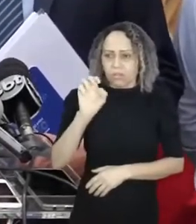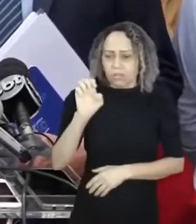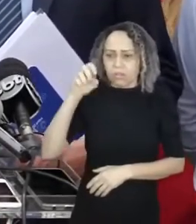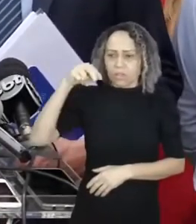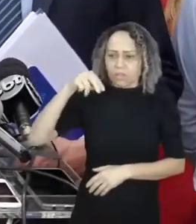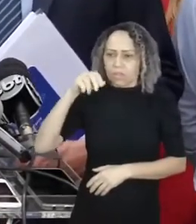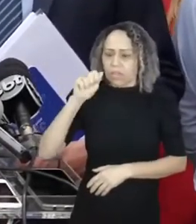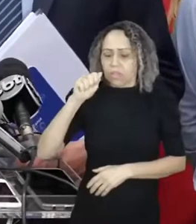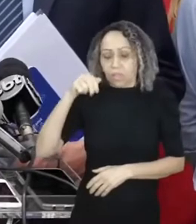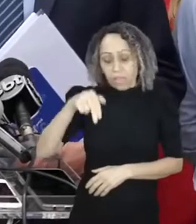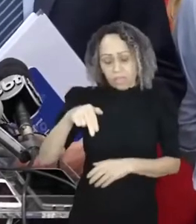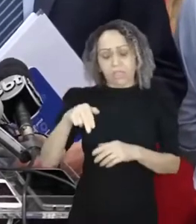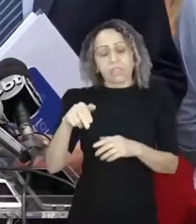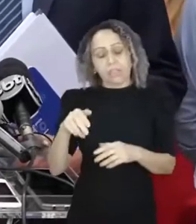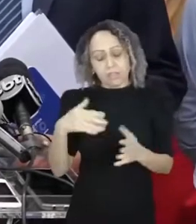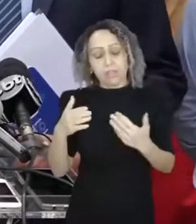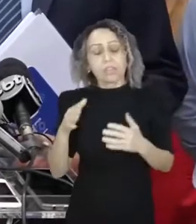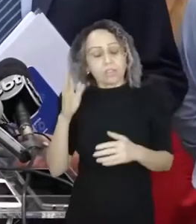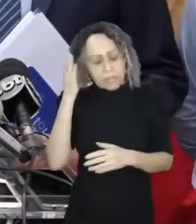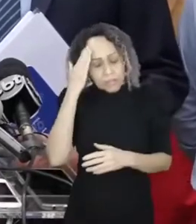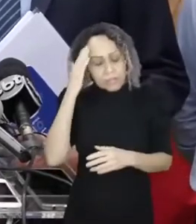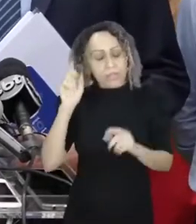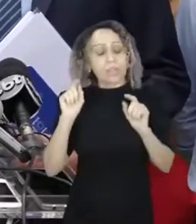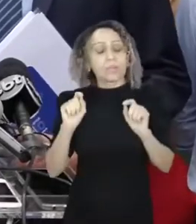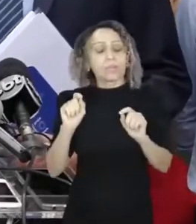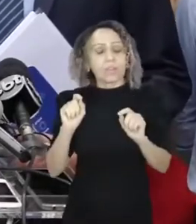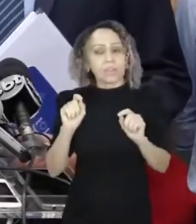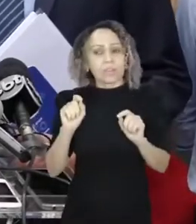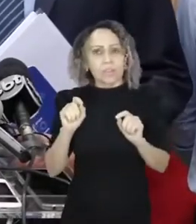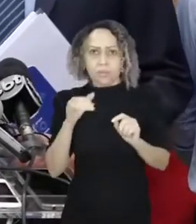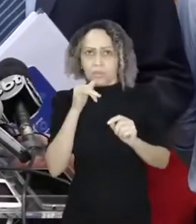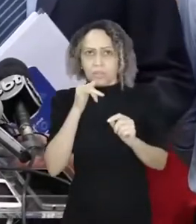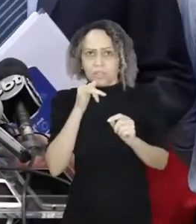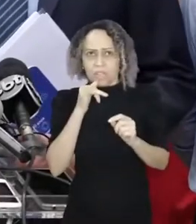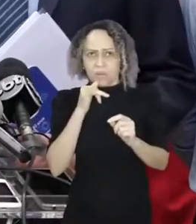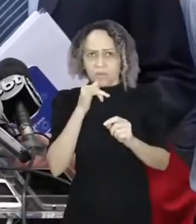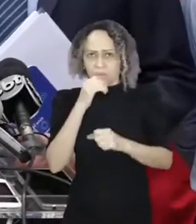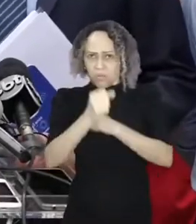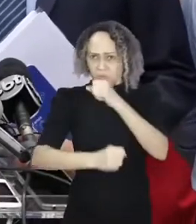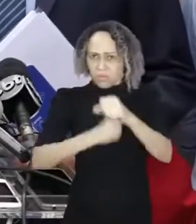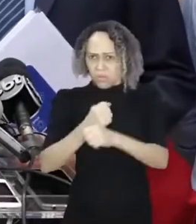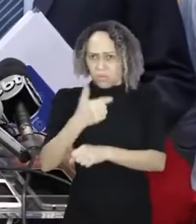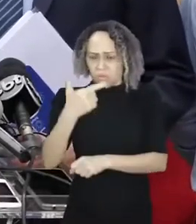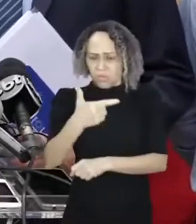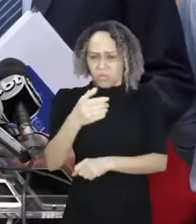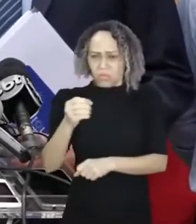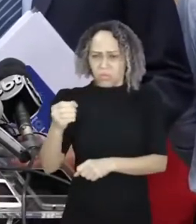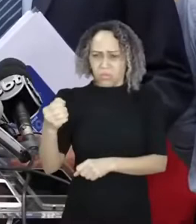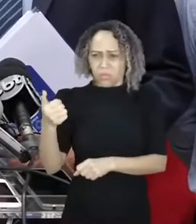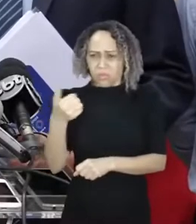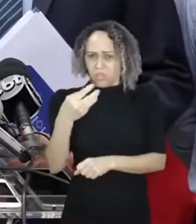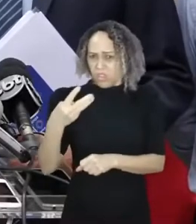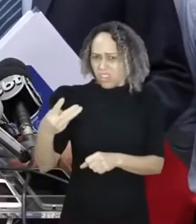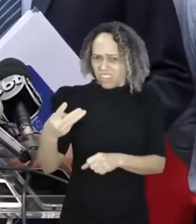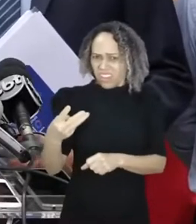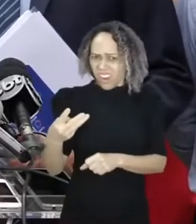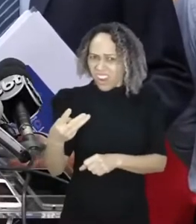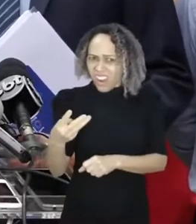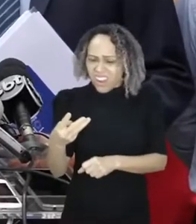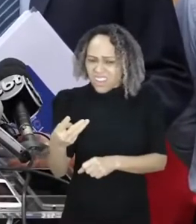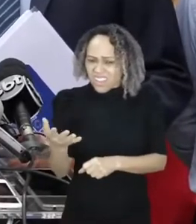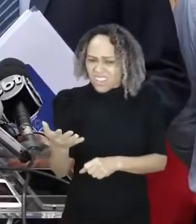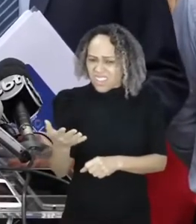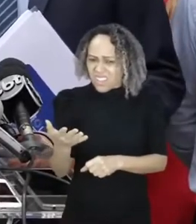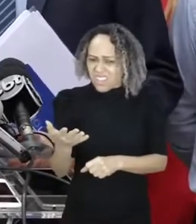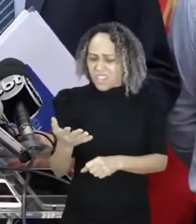nas urnas, que é importante. Ou seja, nós não podemos entrar 2023 sem o auxílio emergencial, sem